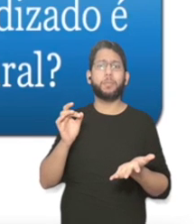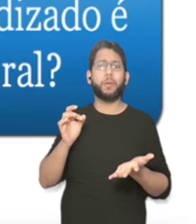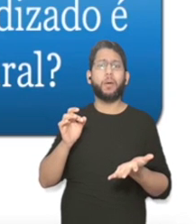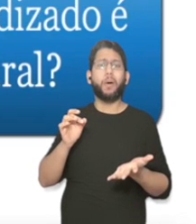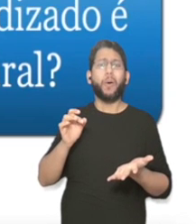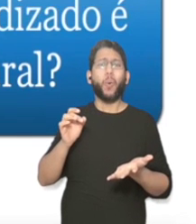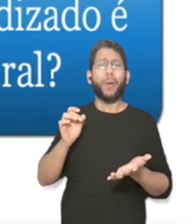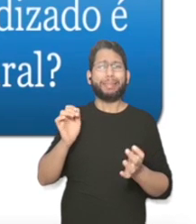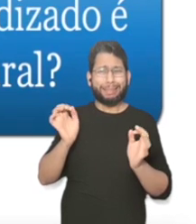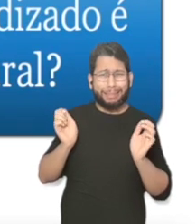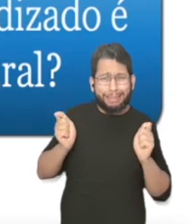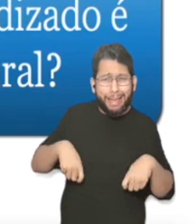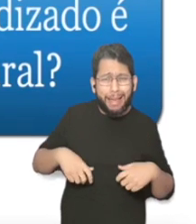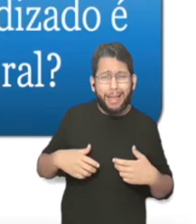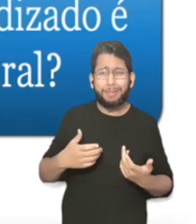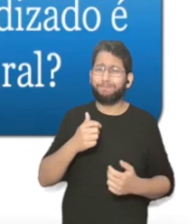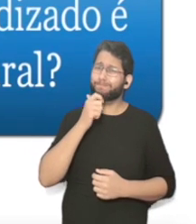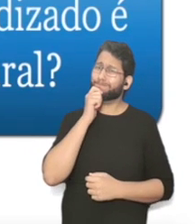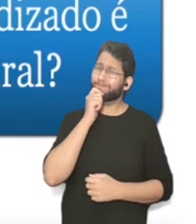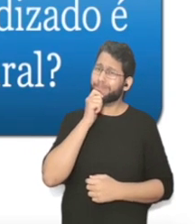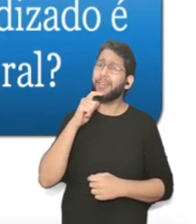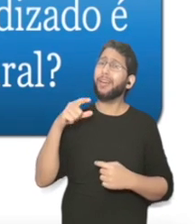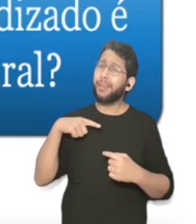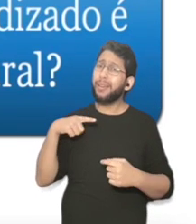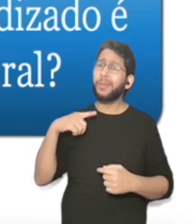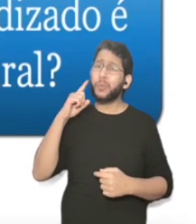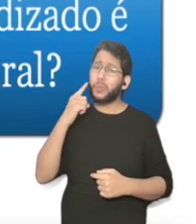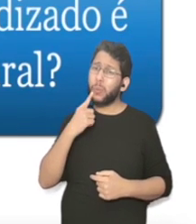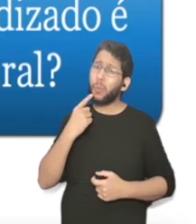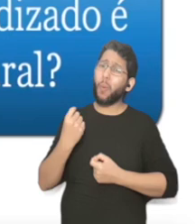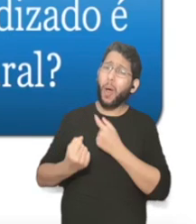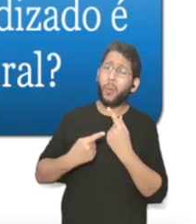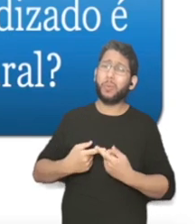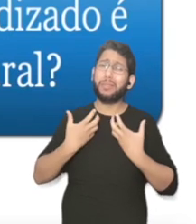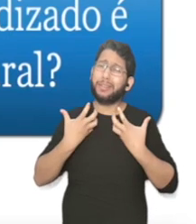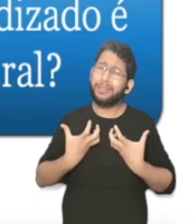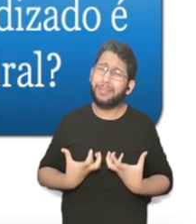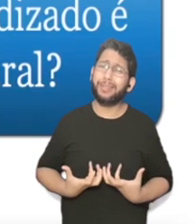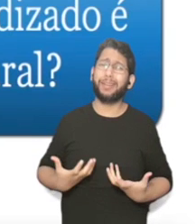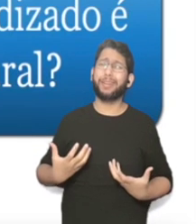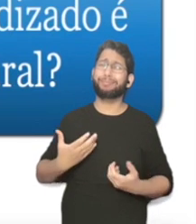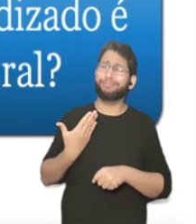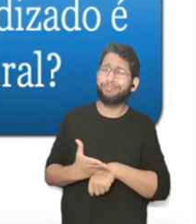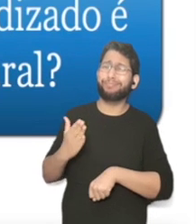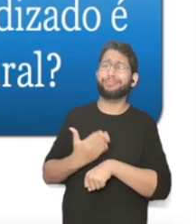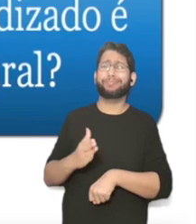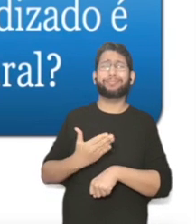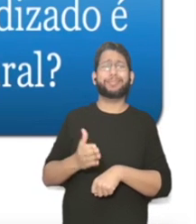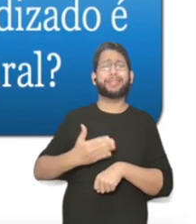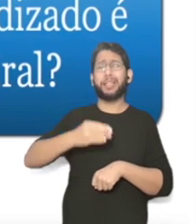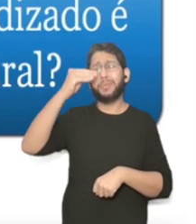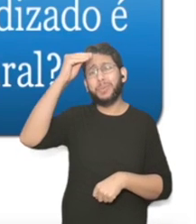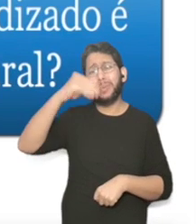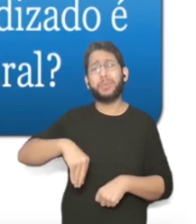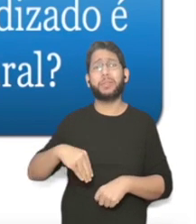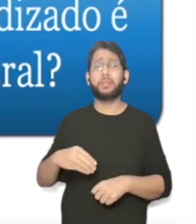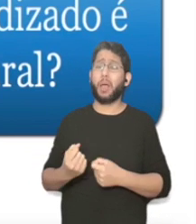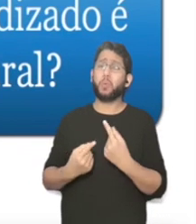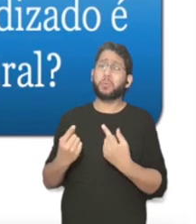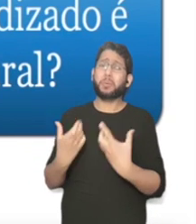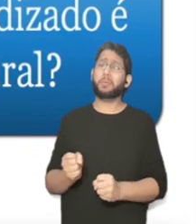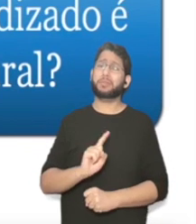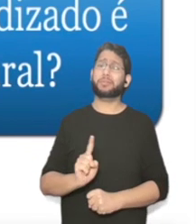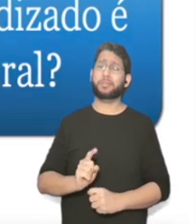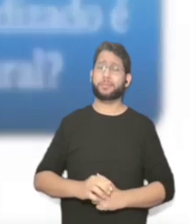pode ser algo cansativo, desgastante também. E isso vai ajudar a gente a entender por que é que muitos surdos decidem não aderir à